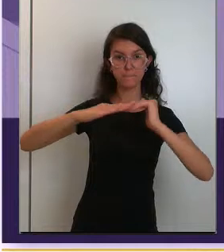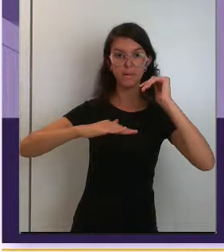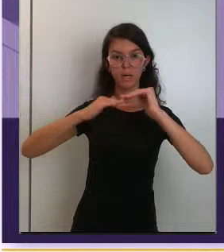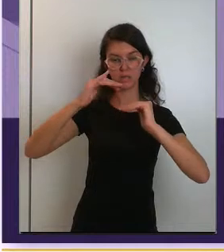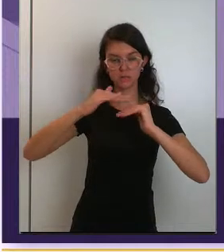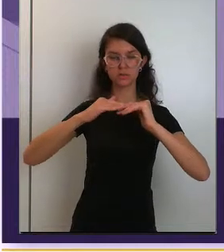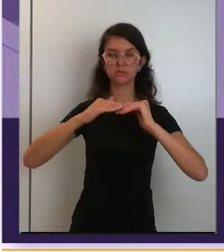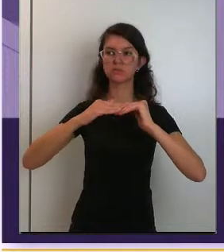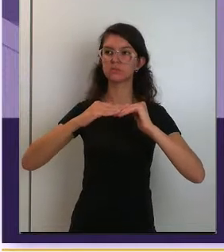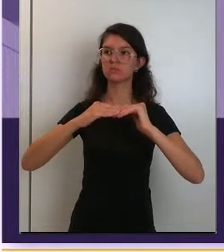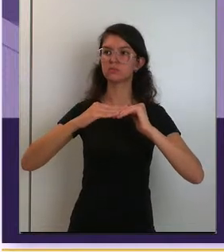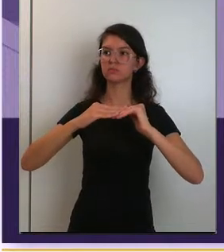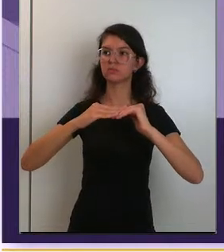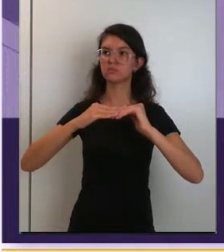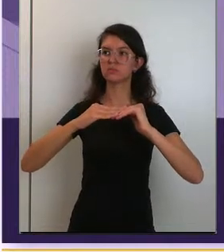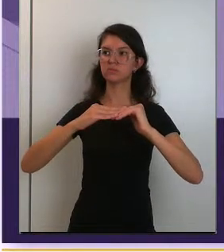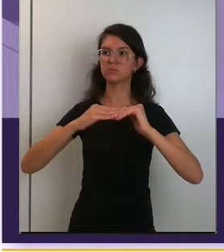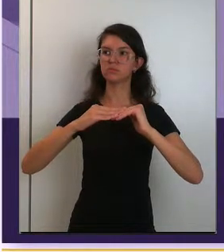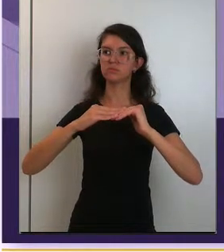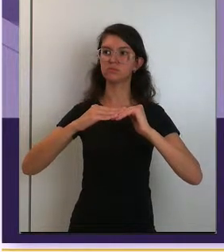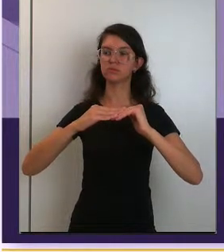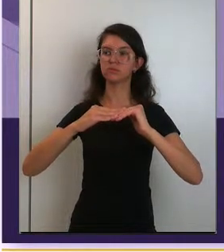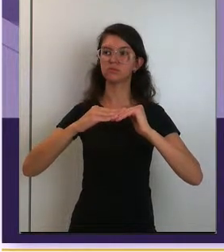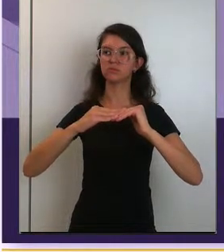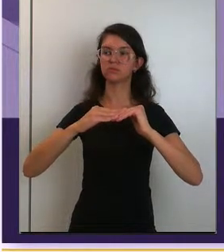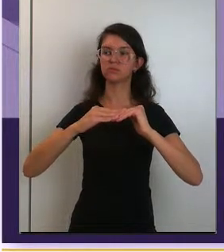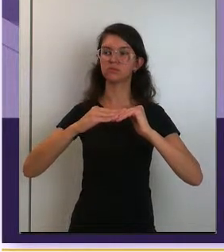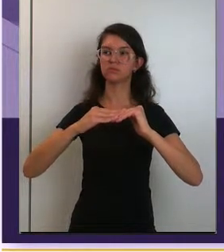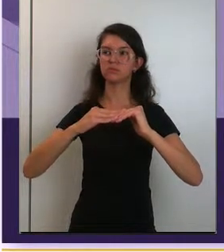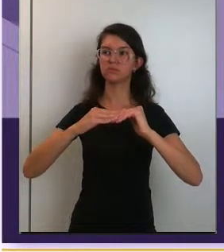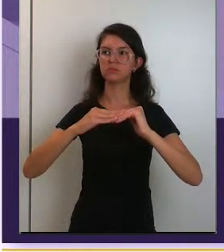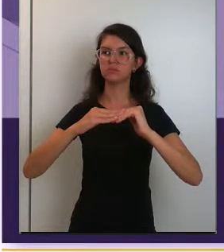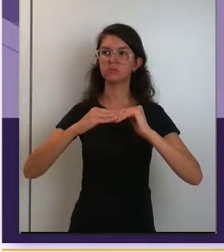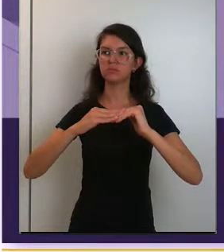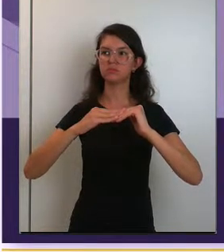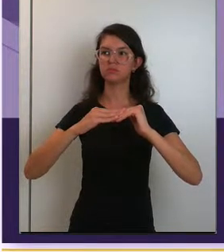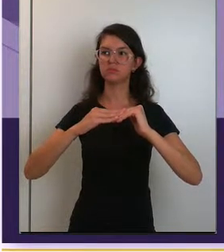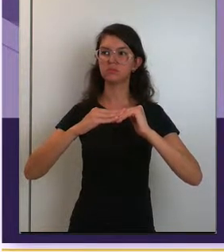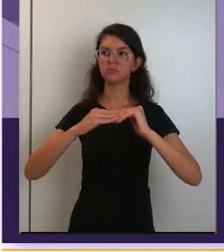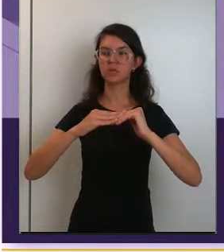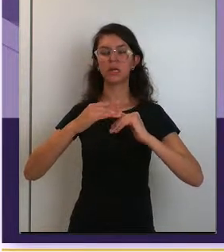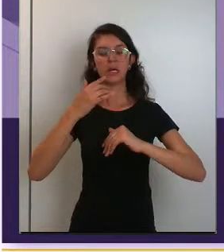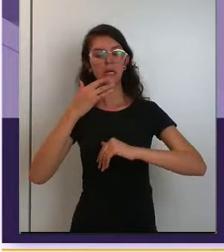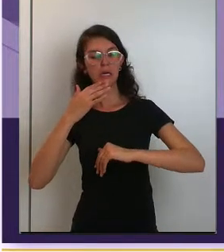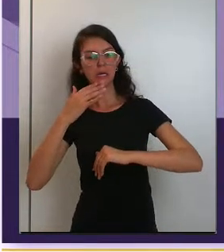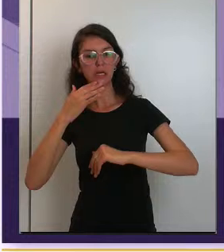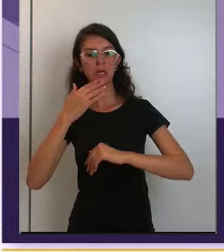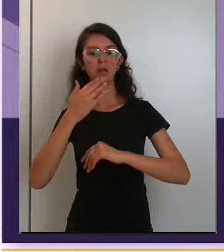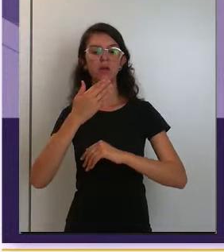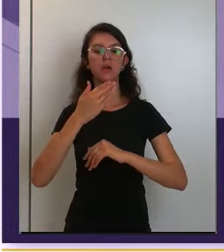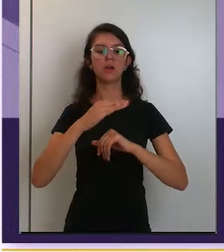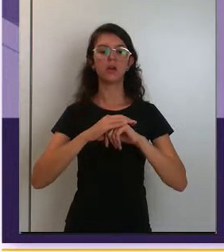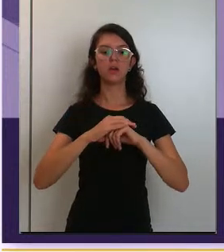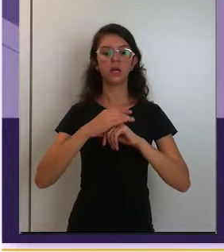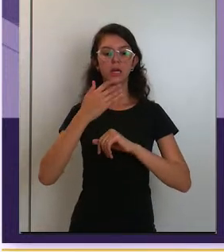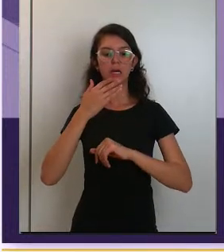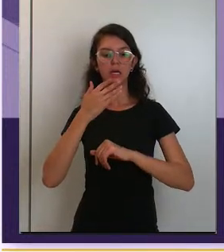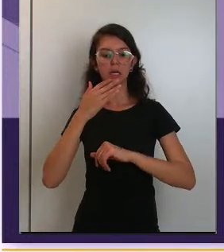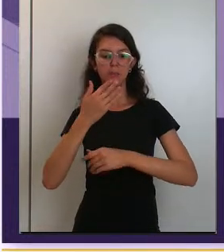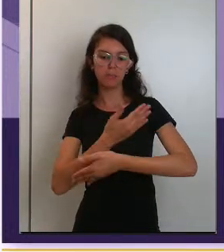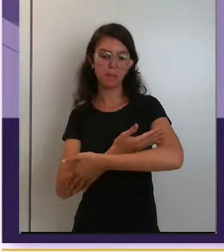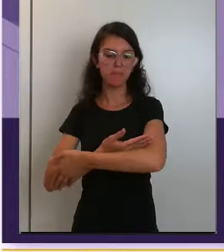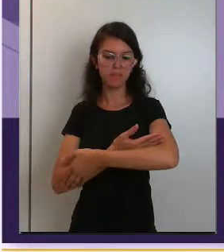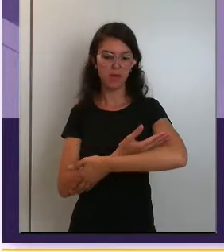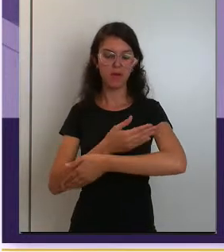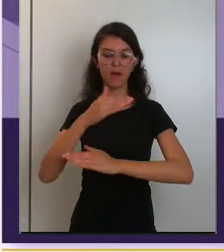comumente, faz parte da nossa cultura, né, para crianças menores de 6 meses, a oferta de água, chá e suco, e